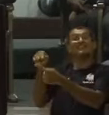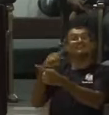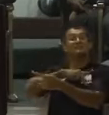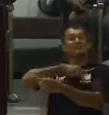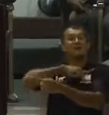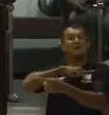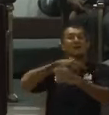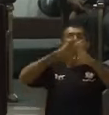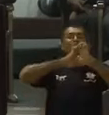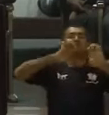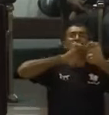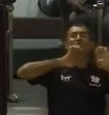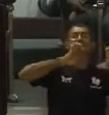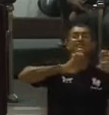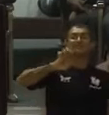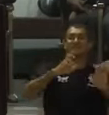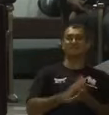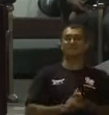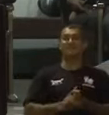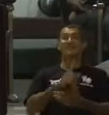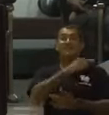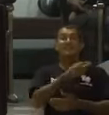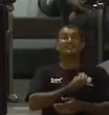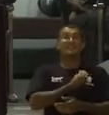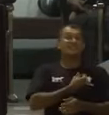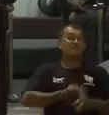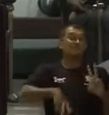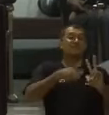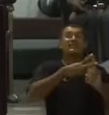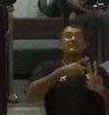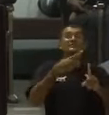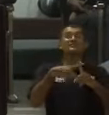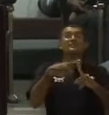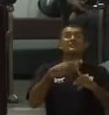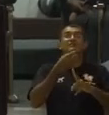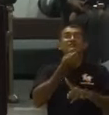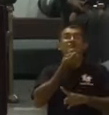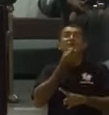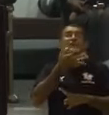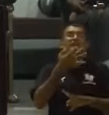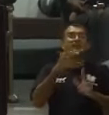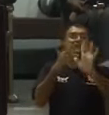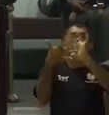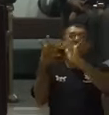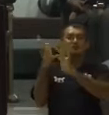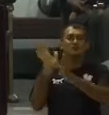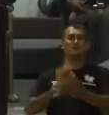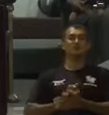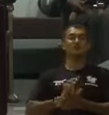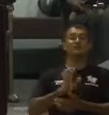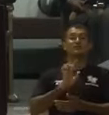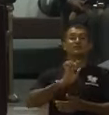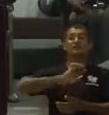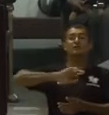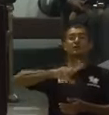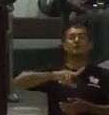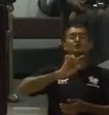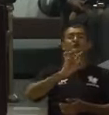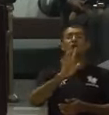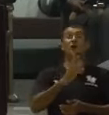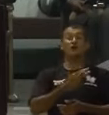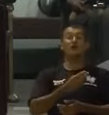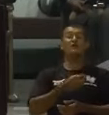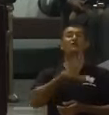do Evangelho. Ele está preso porque ele testemunhava de Jesus, não só verbalmente, mas com a sua